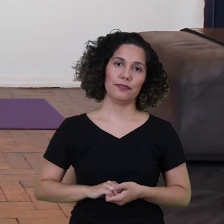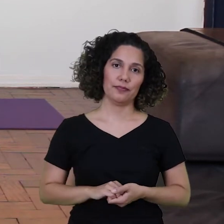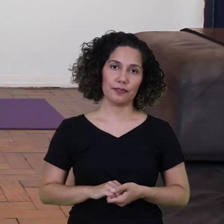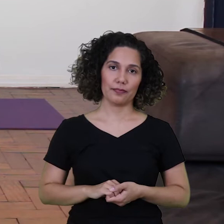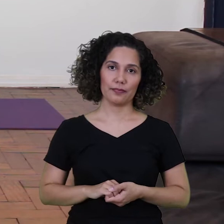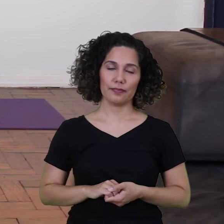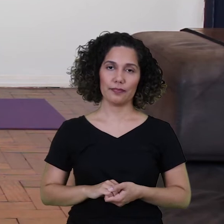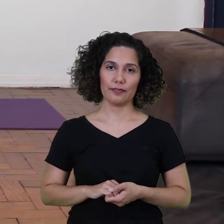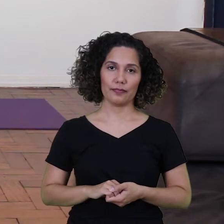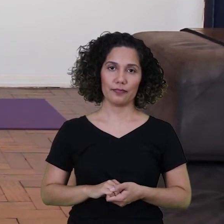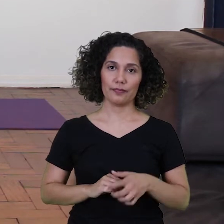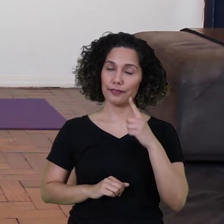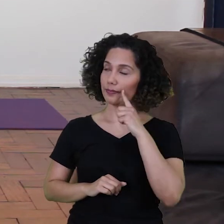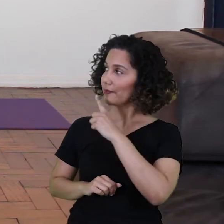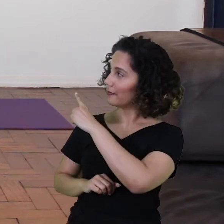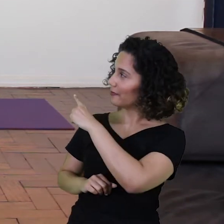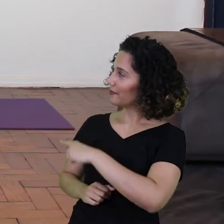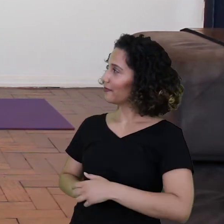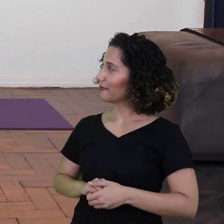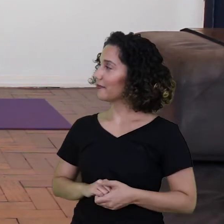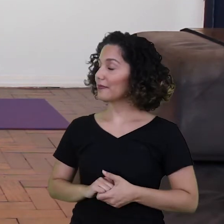Solta o pescoço para um lado.